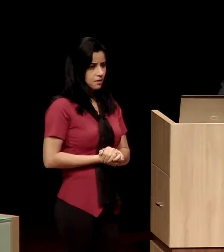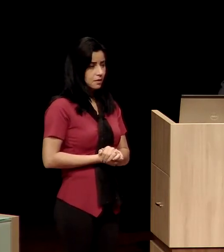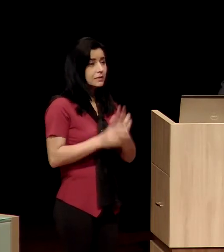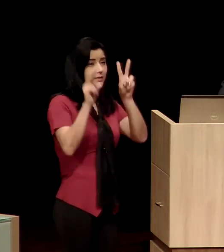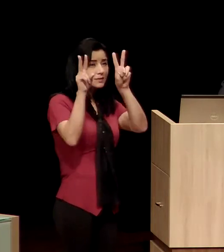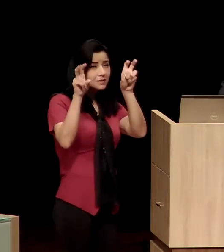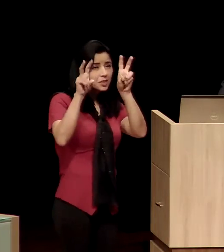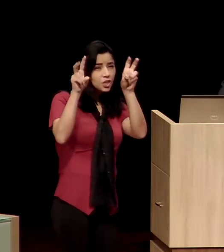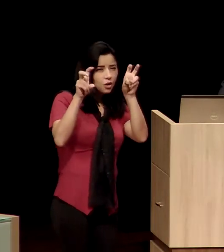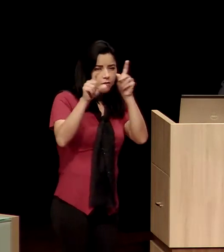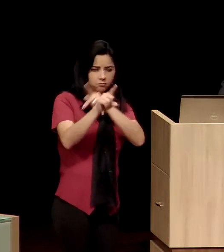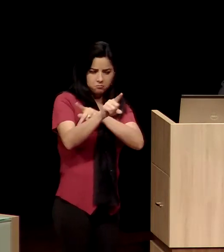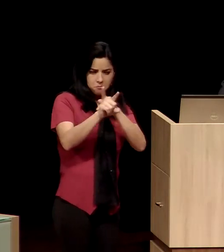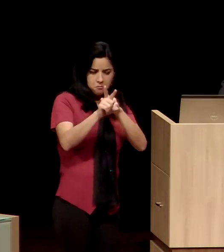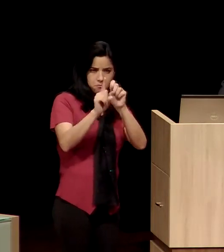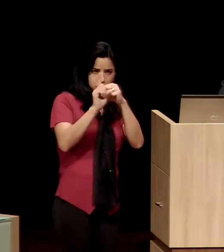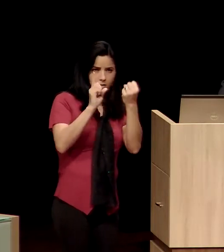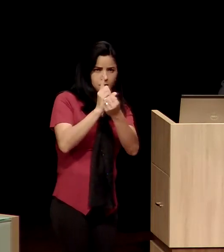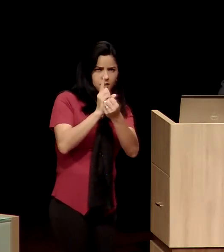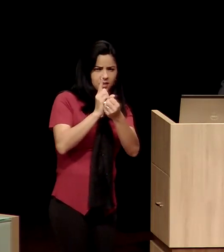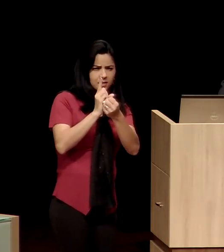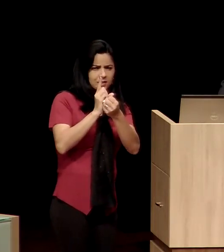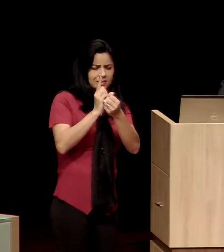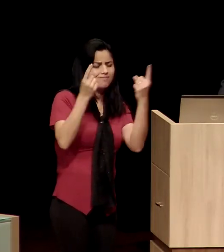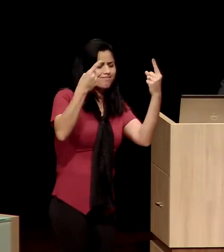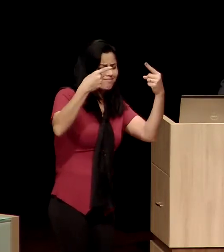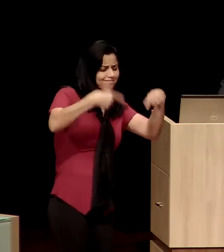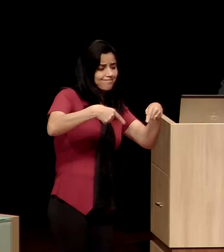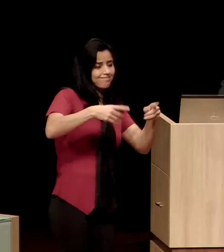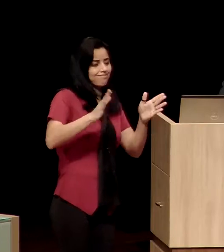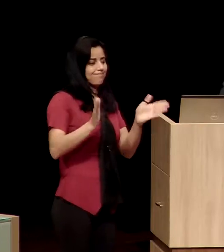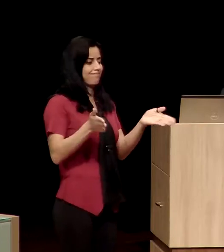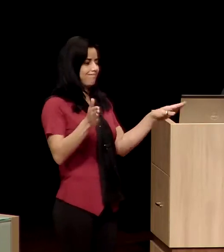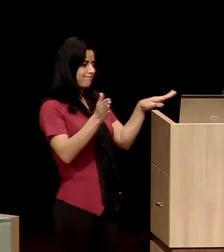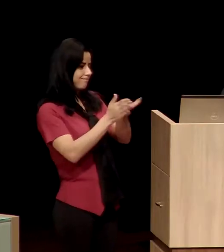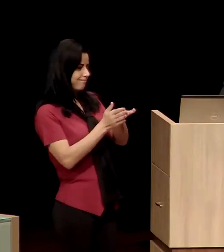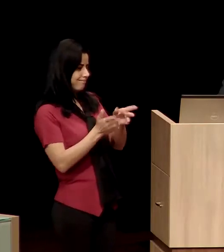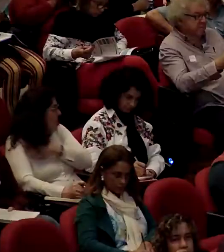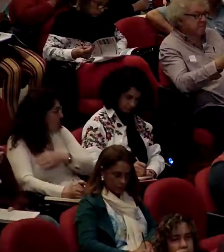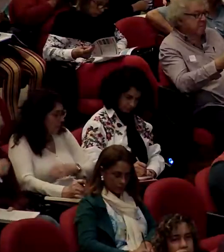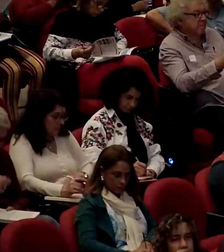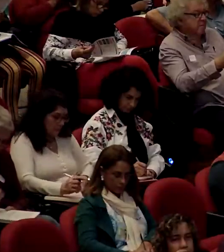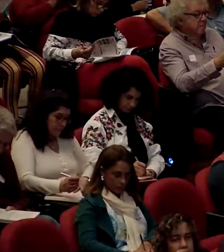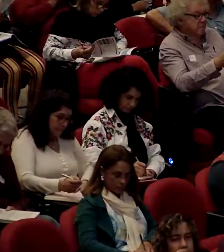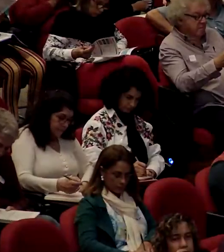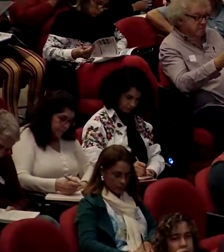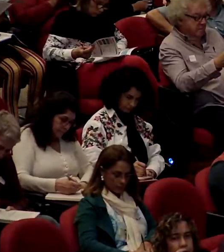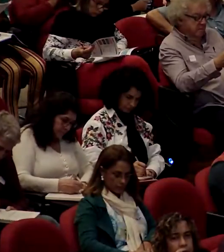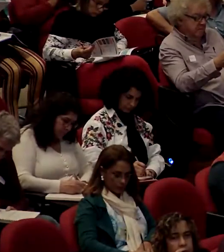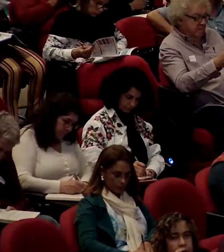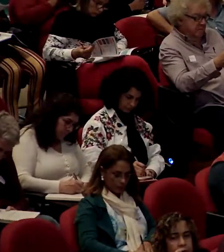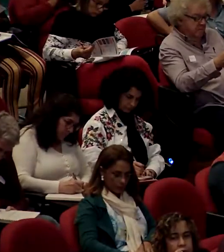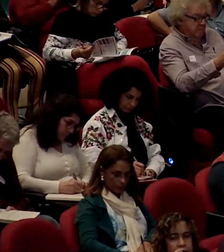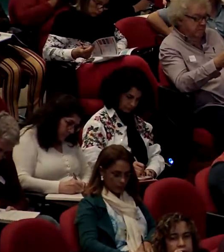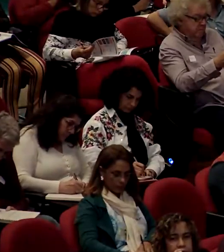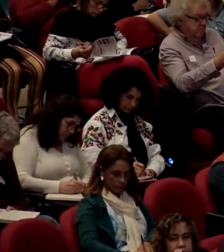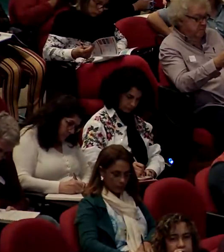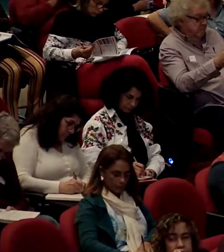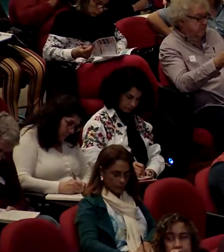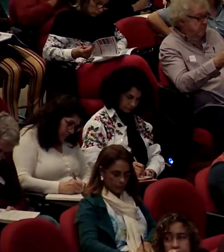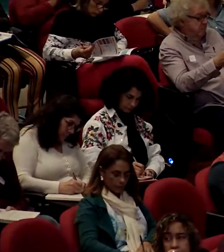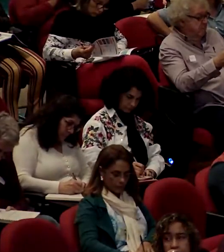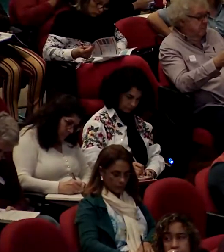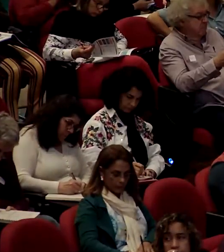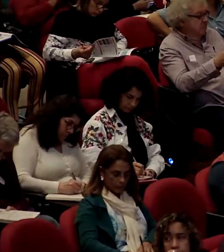termo pedagogia social é um desafio até hoje. The term was used first